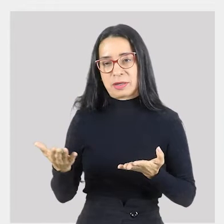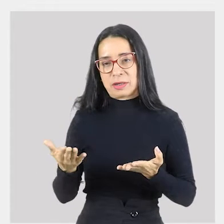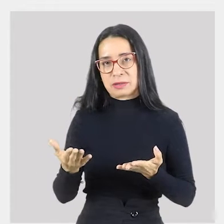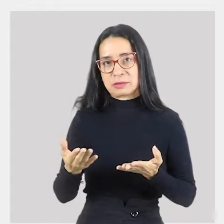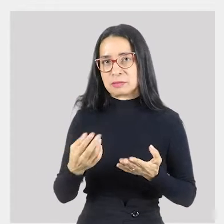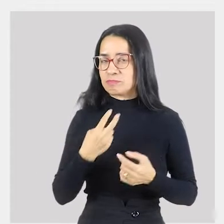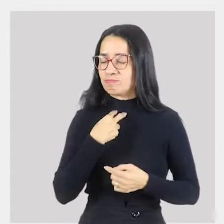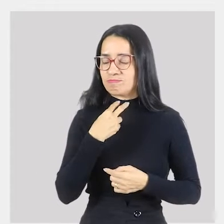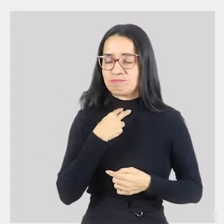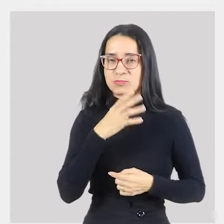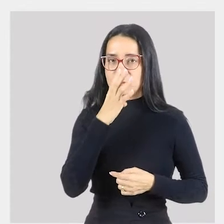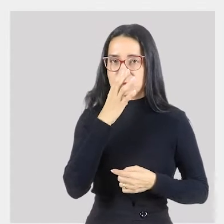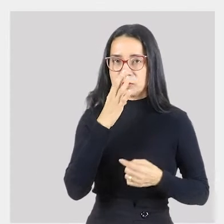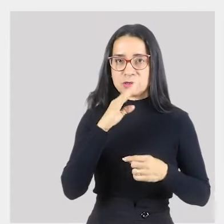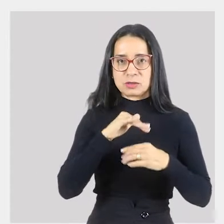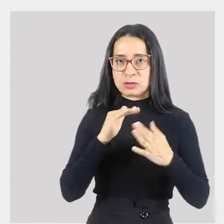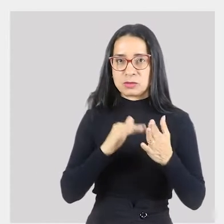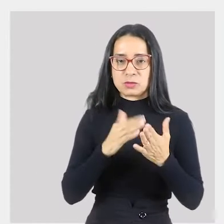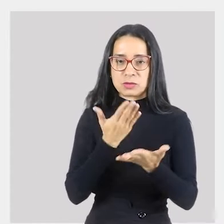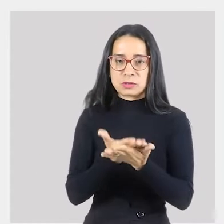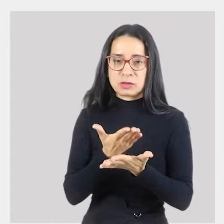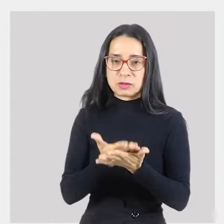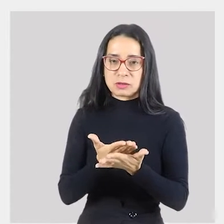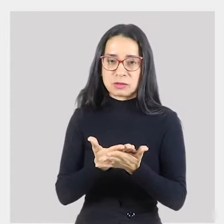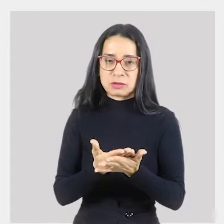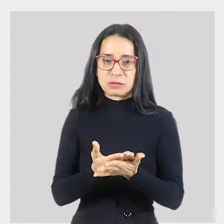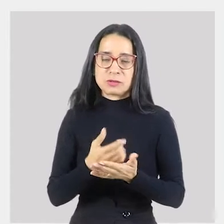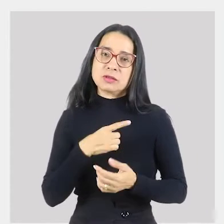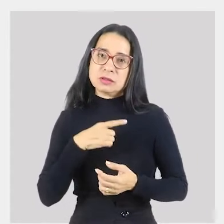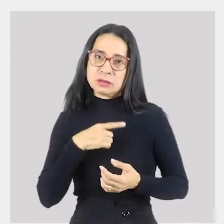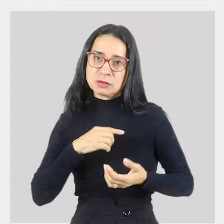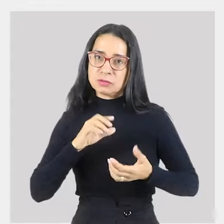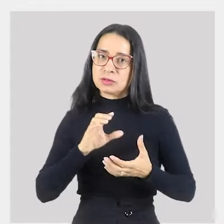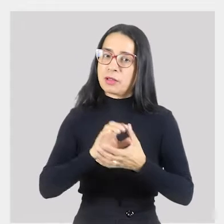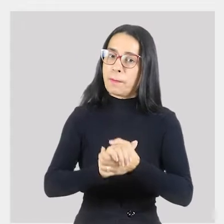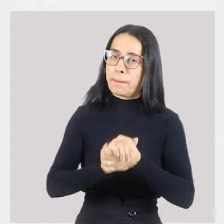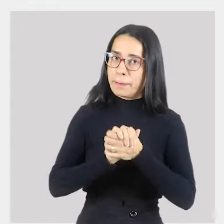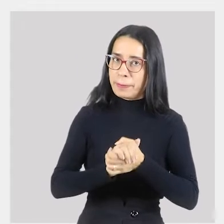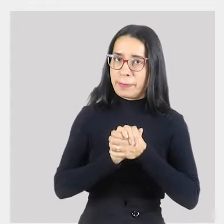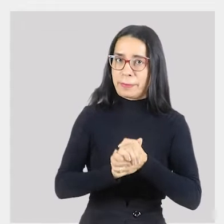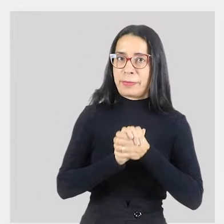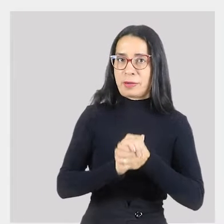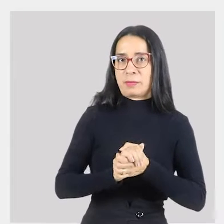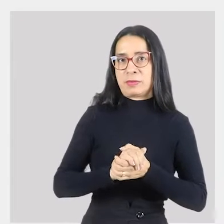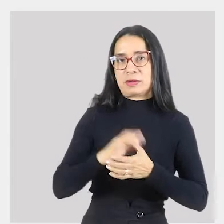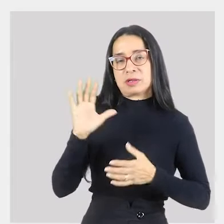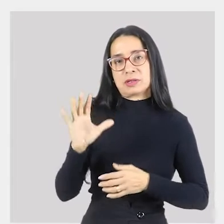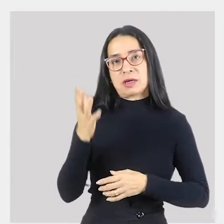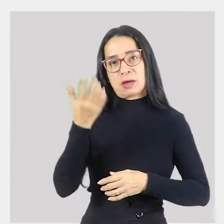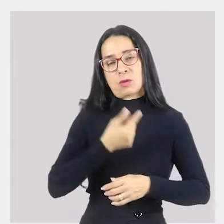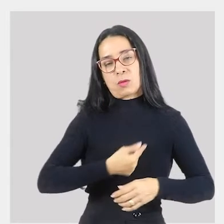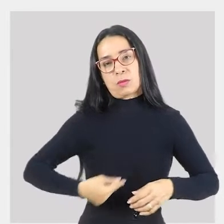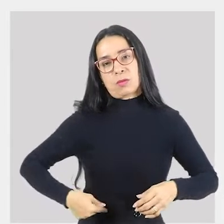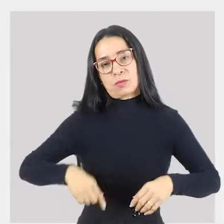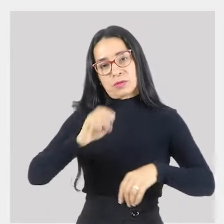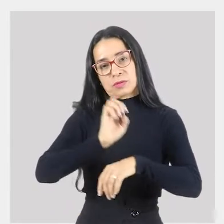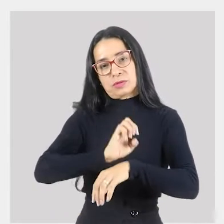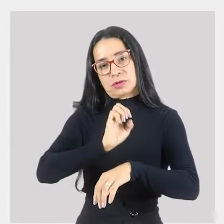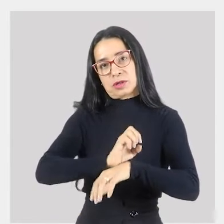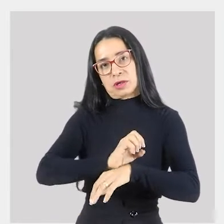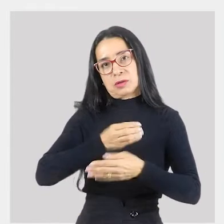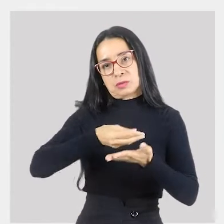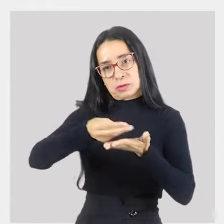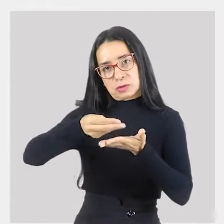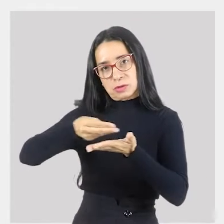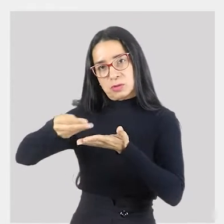que parabenizar, né, a atitude do governo do estado naquele período da pandemia, né, que distribuiu aí